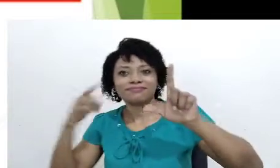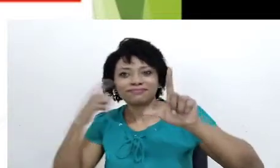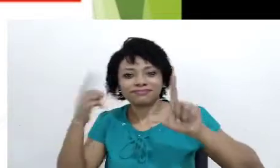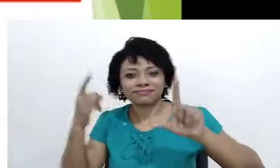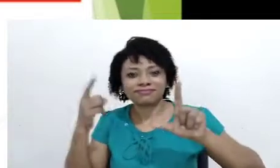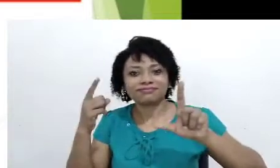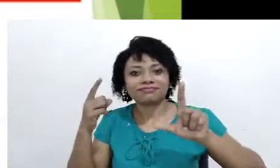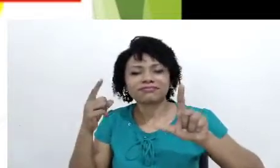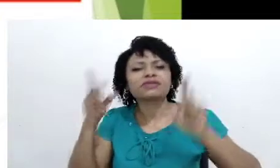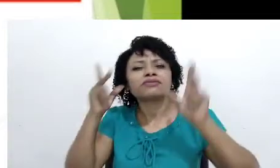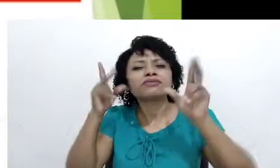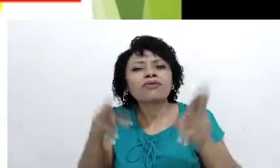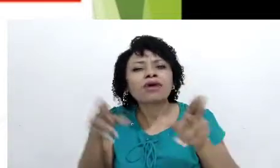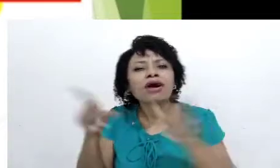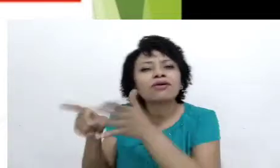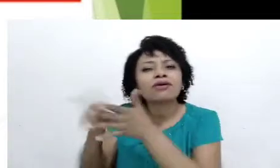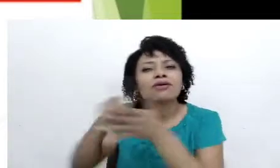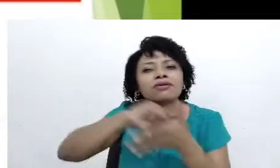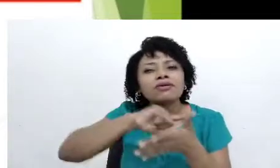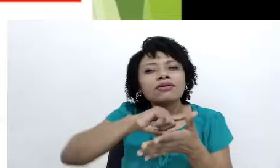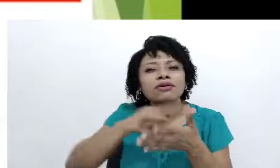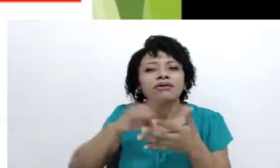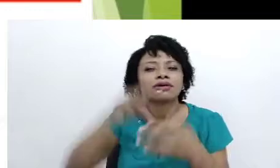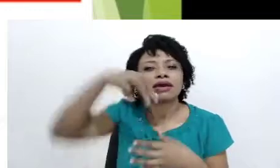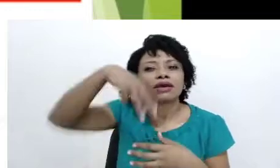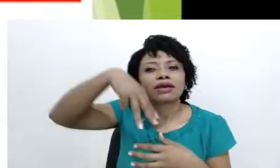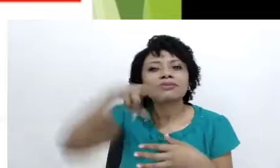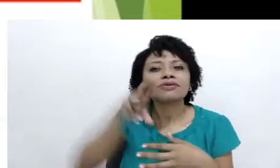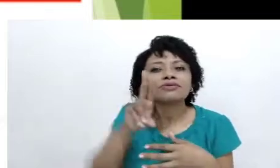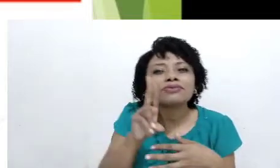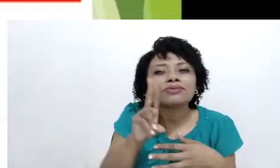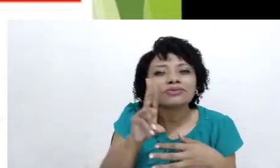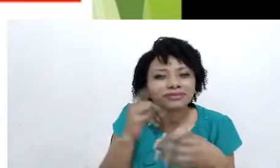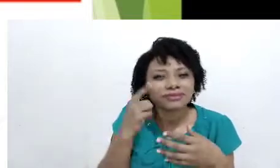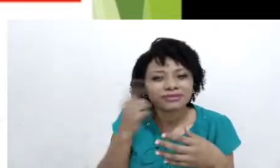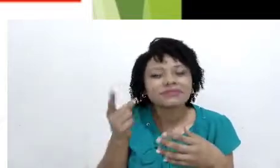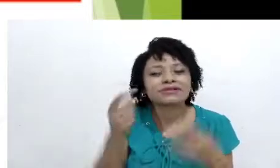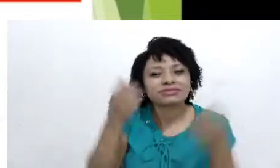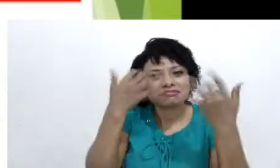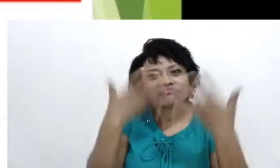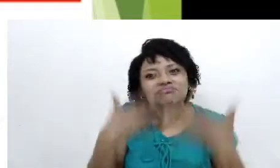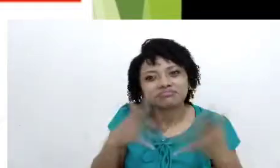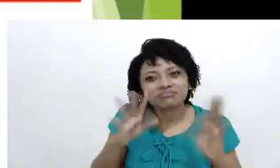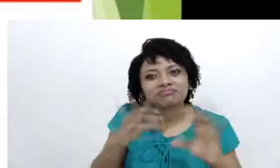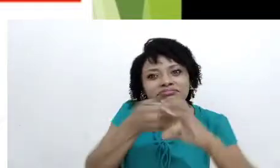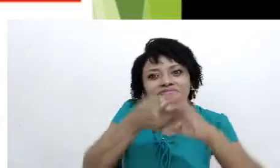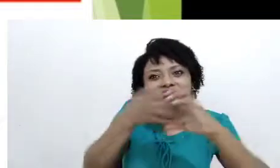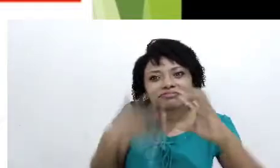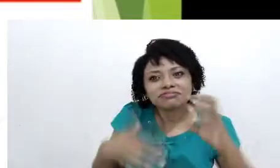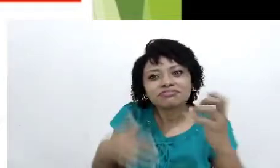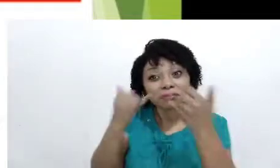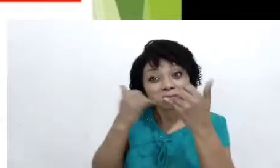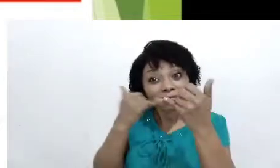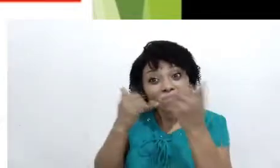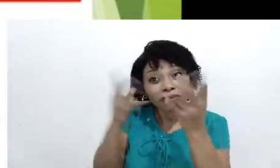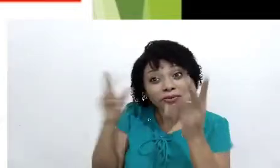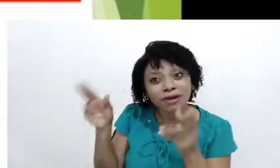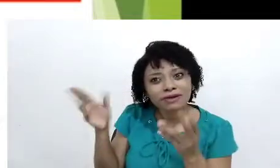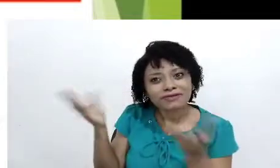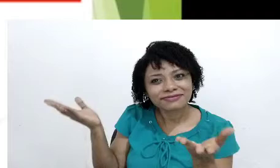eixo dos tempos, ou acima ou abaixo. Do mesmo jeito que é o gráfico lá da velocidade no movimento